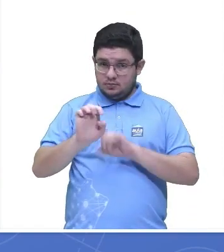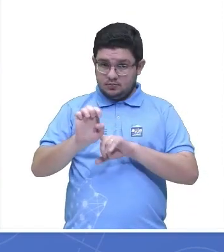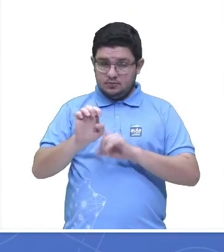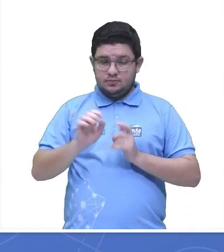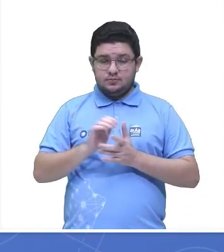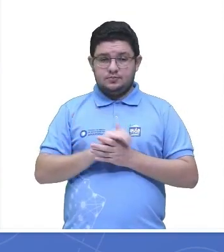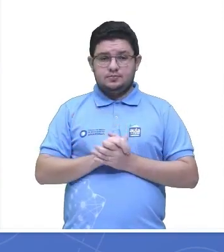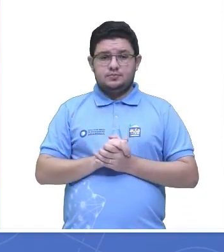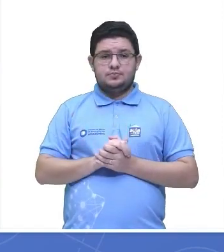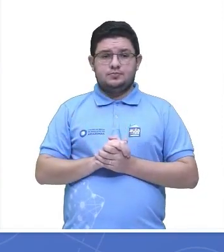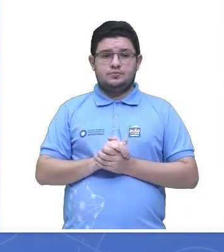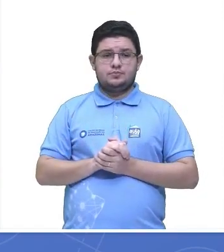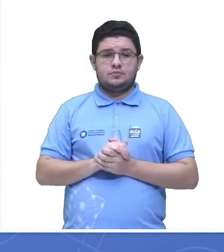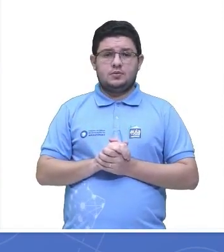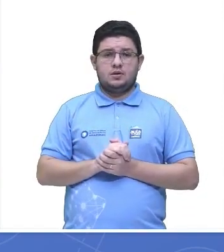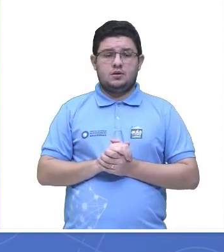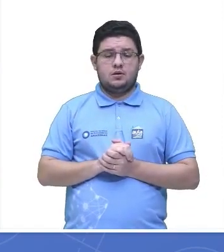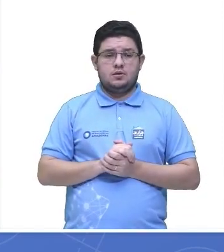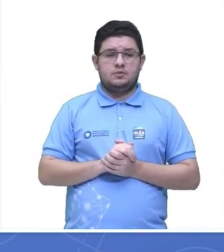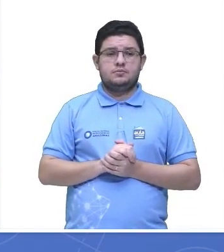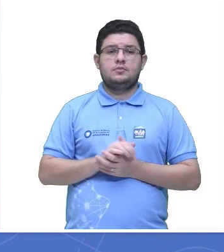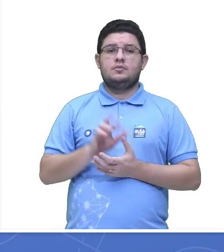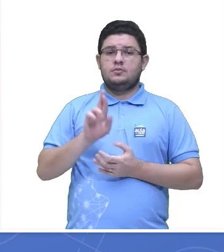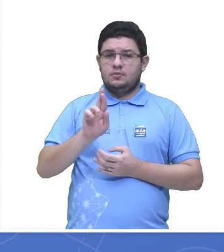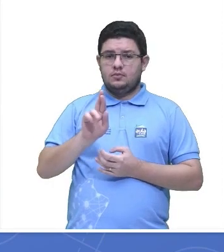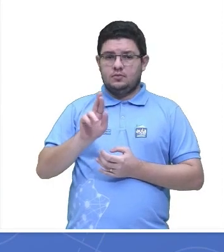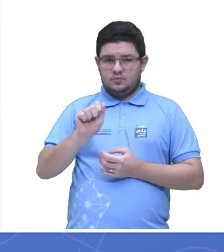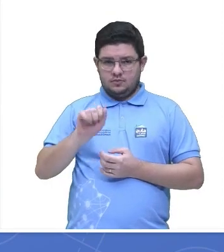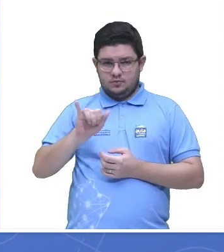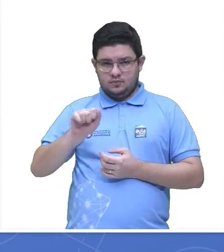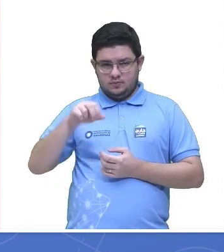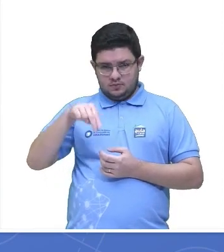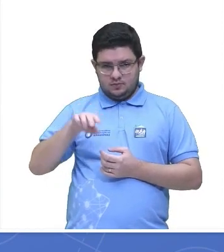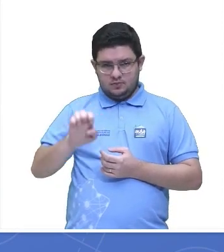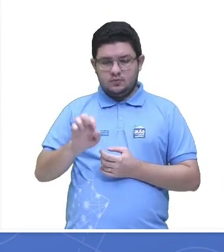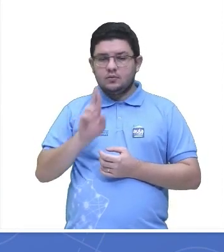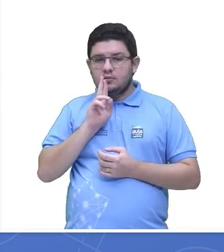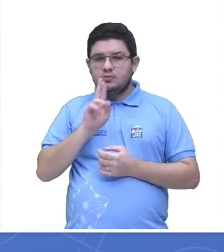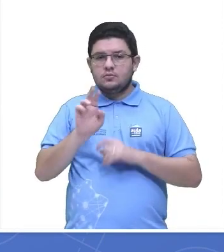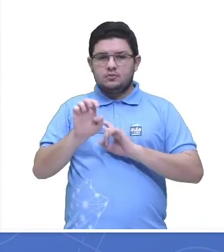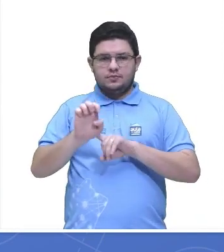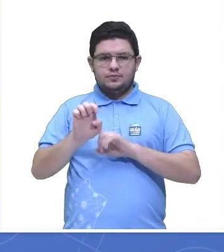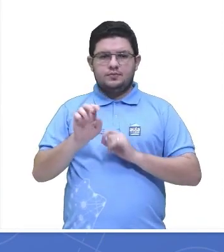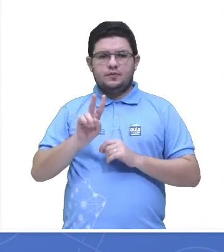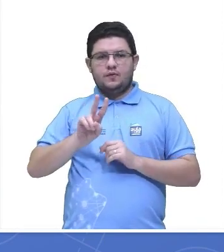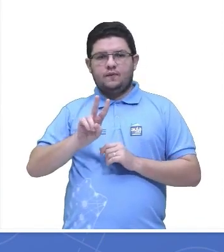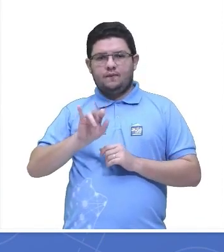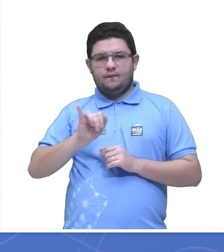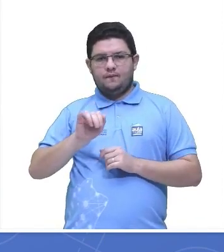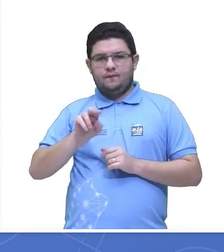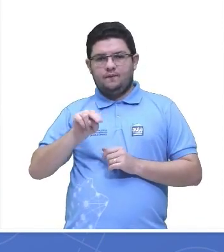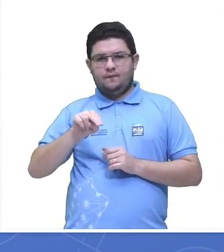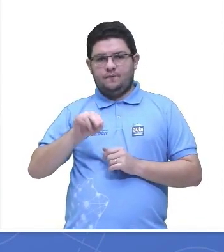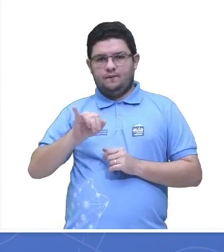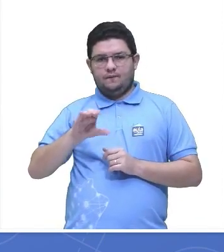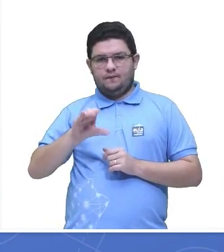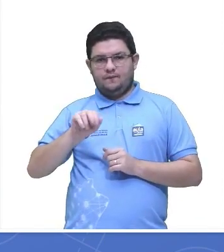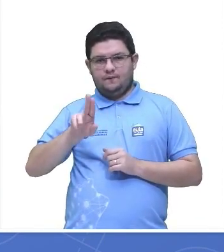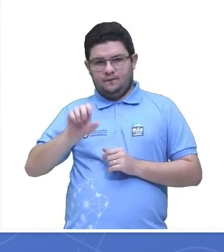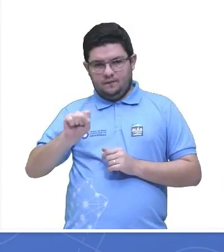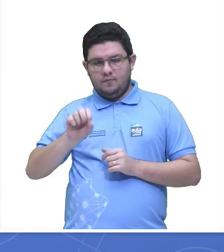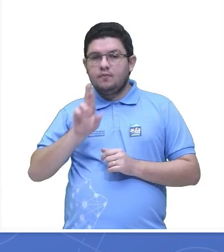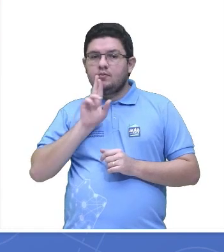Tarsila Prado, de Humaitá. A Railane, letra E, Vinícius também. Aí nós temos a Sabrina, letra